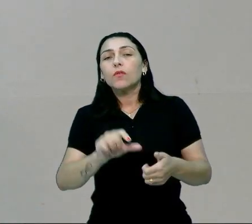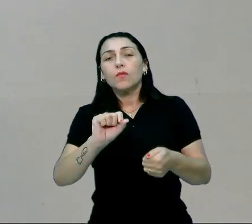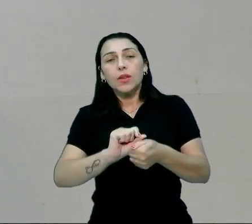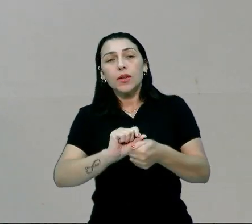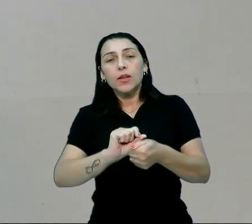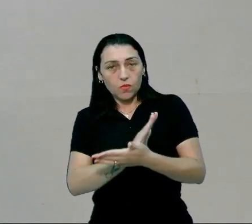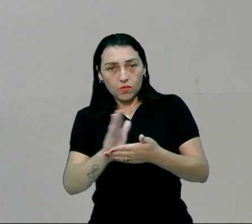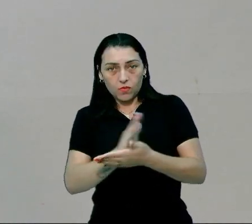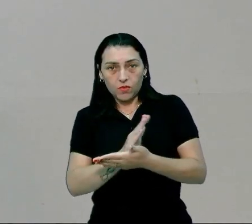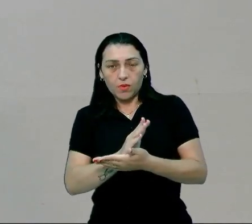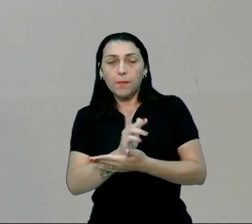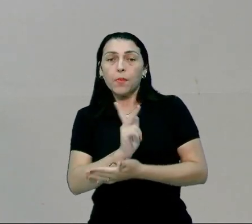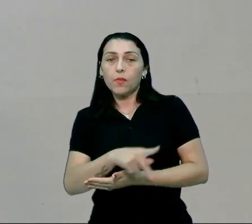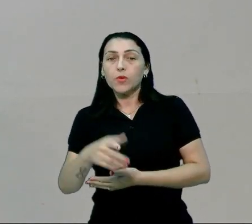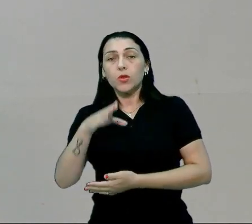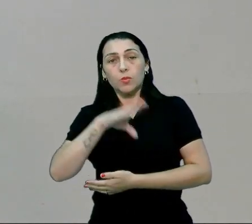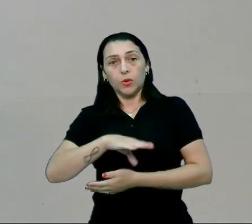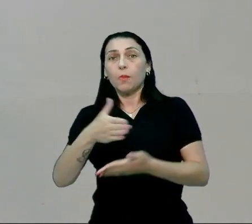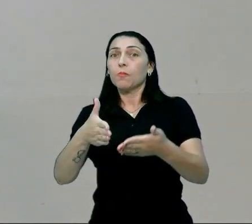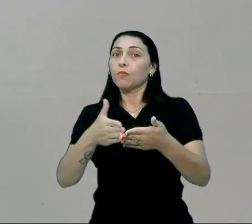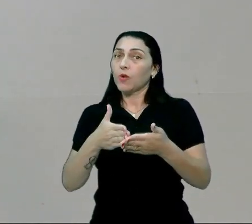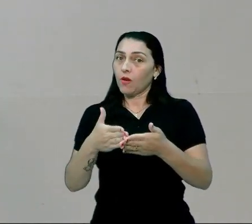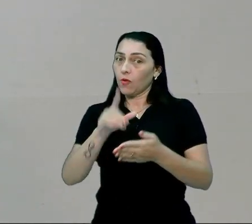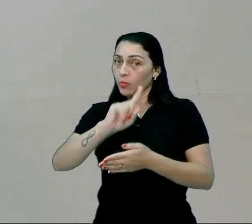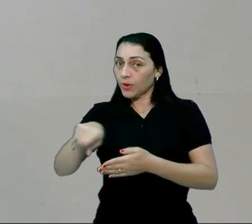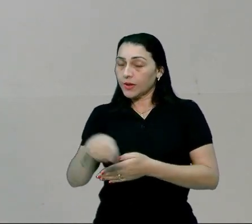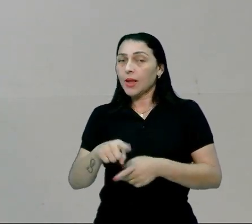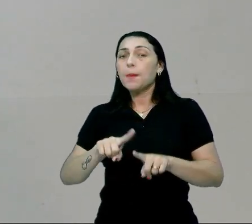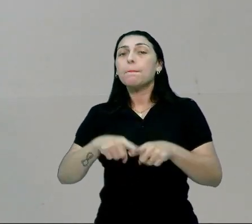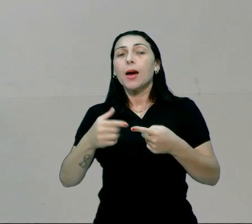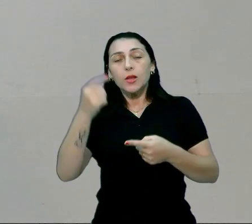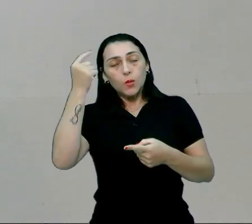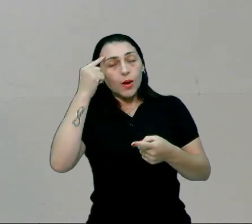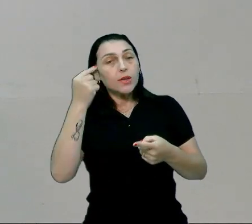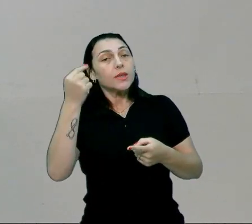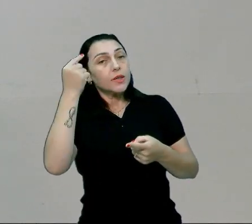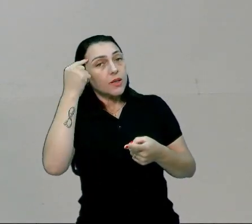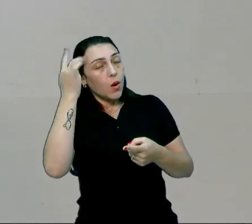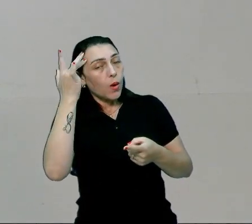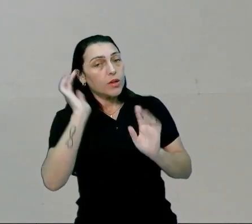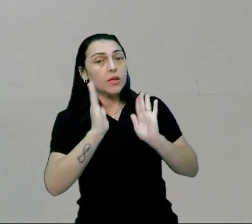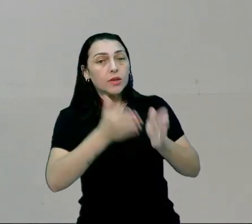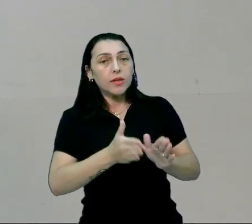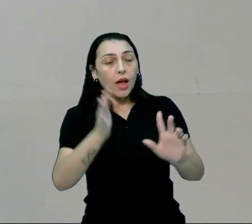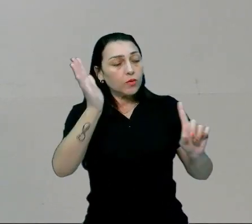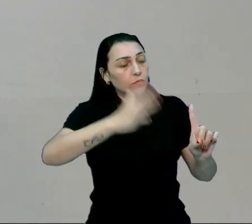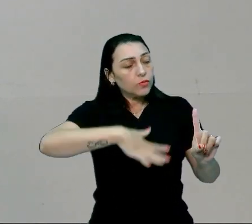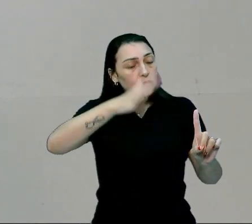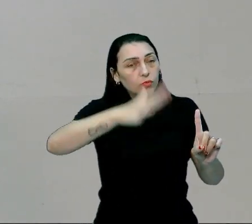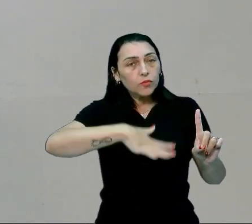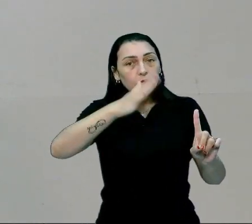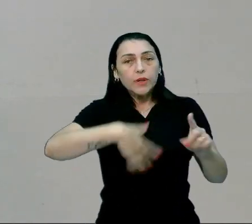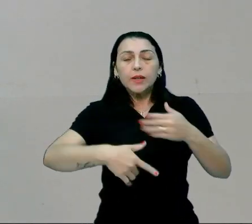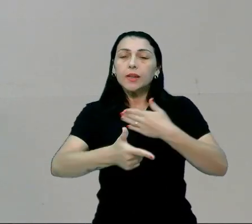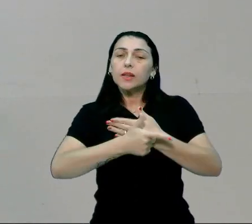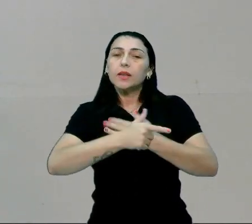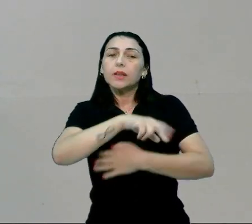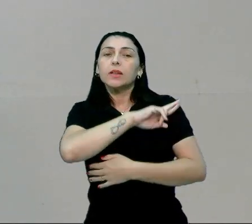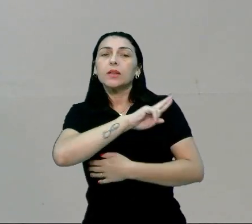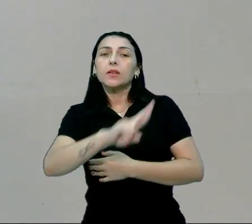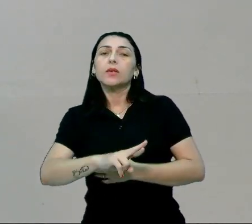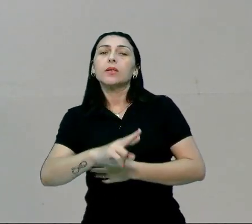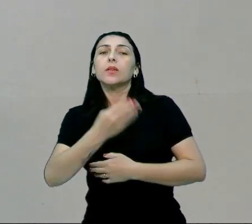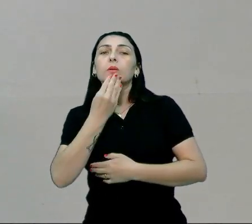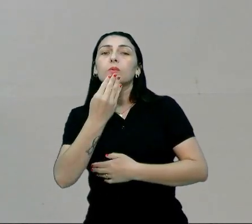algo. Professora de português, por favor, não me cancele, mas eu acho que é esse direcionamento, de induzir, influenciar. Esse é o papel de uma